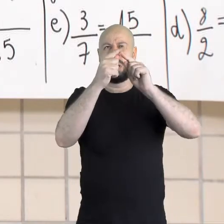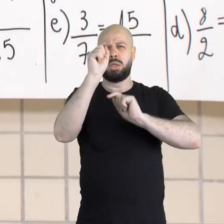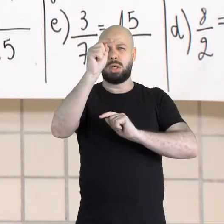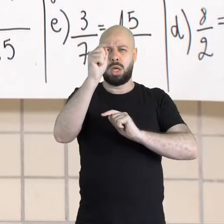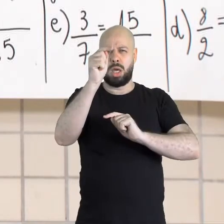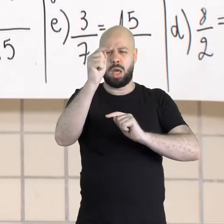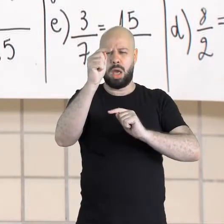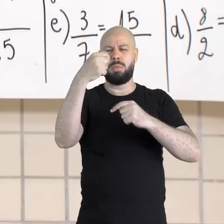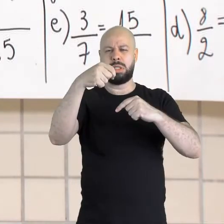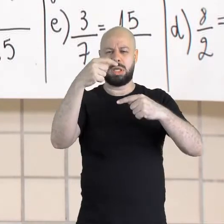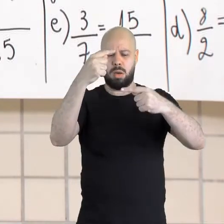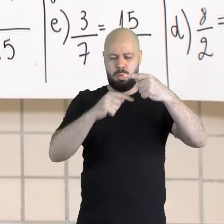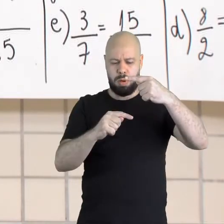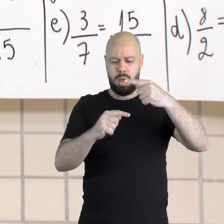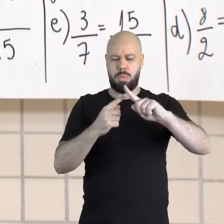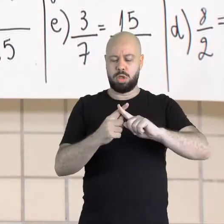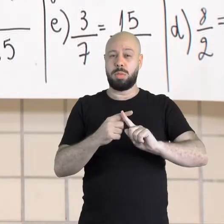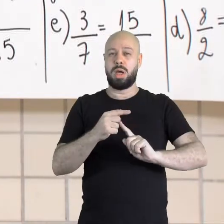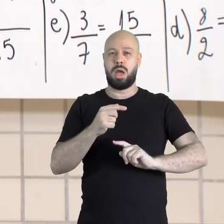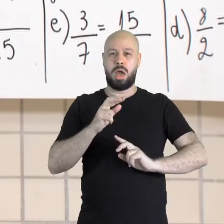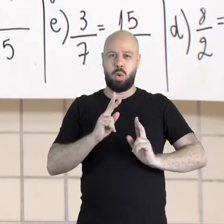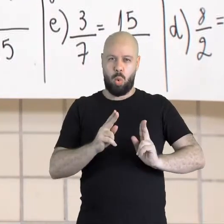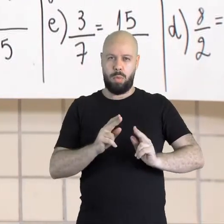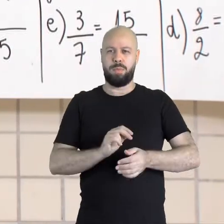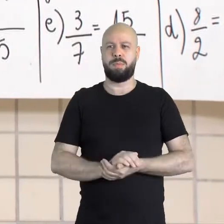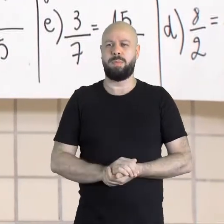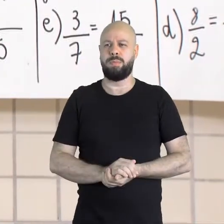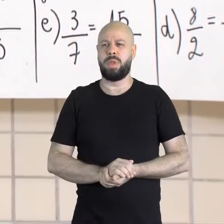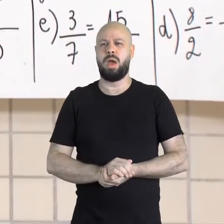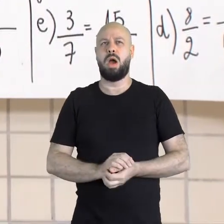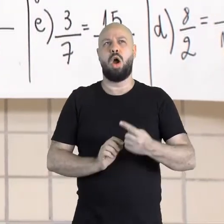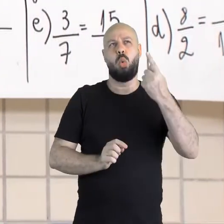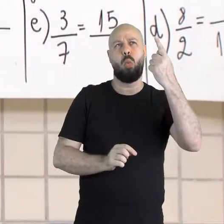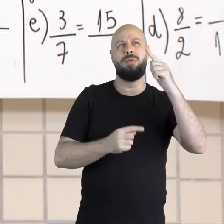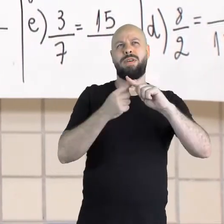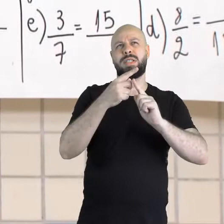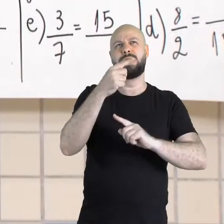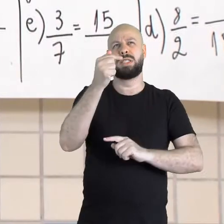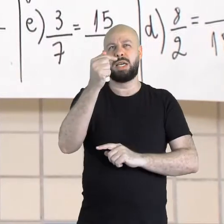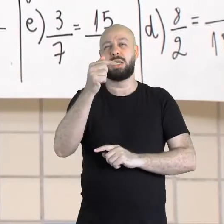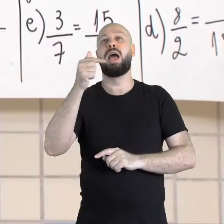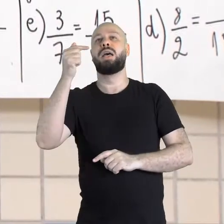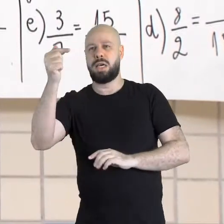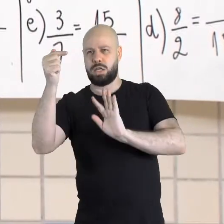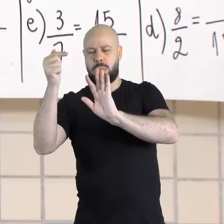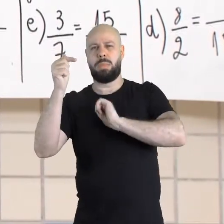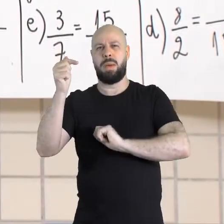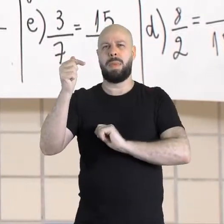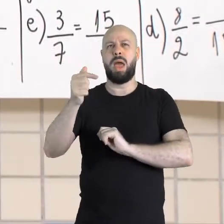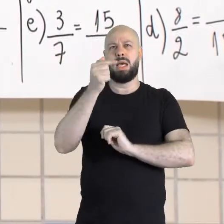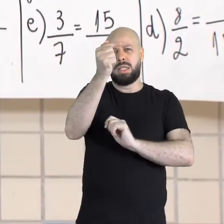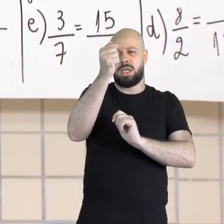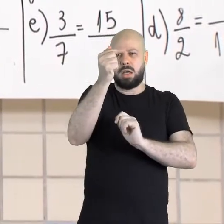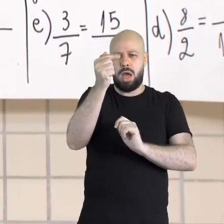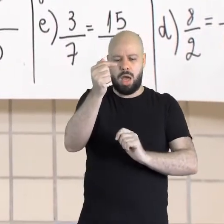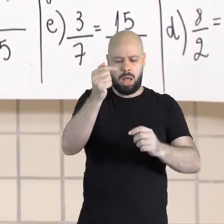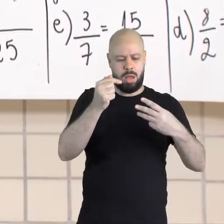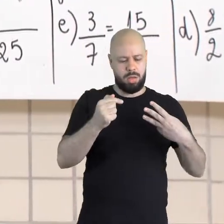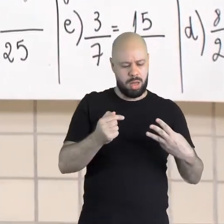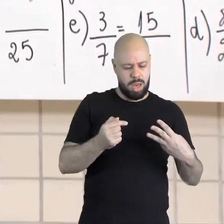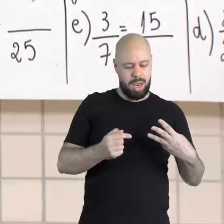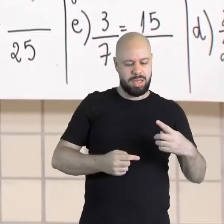número. 1 vezes 7, 7. 3 vezes 7, 21. Encontrei o número que